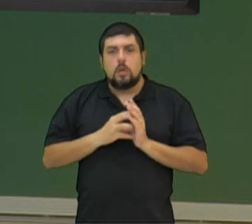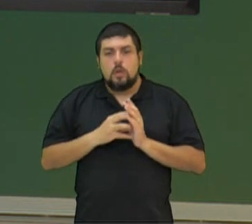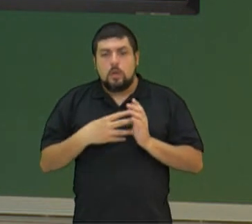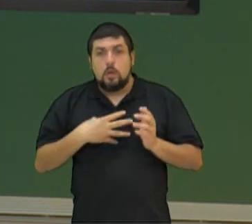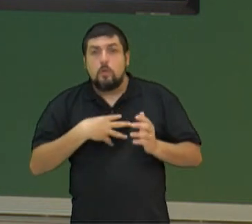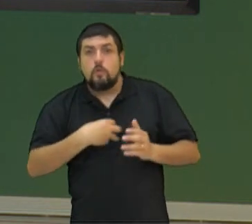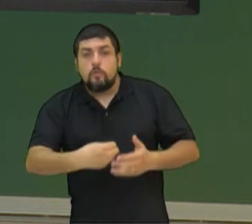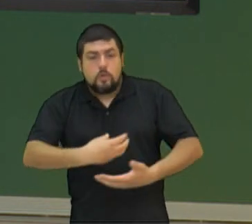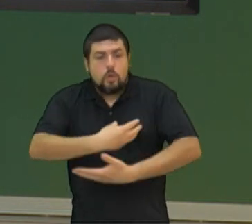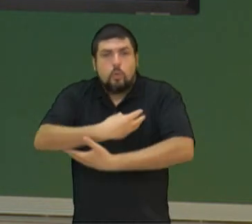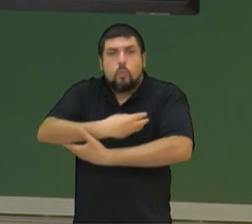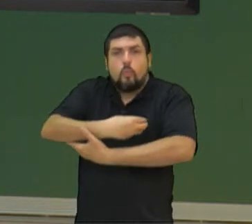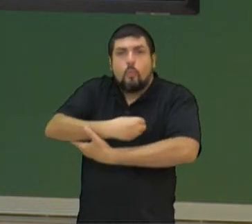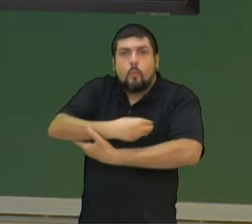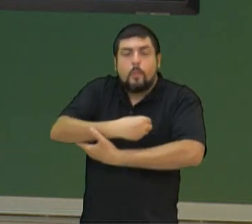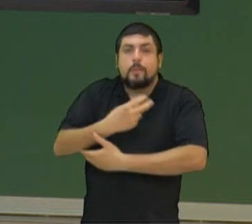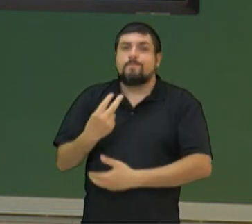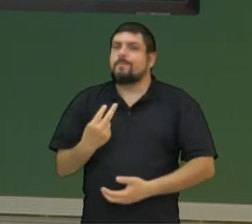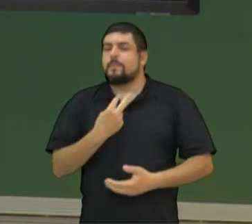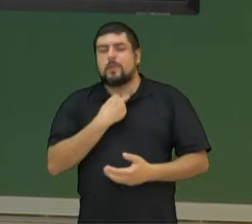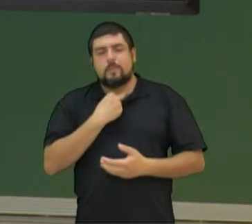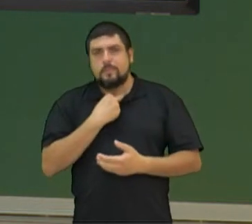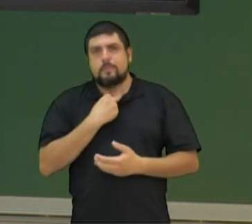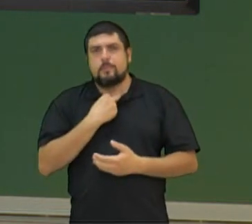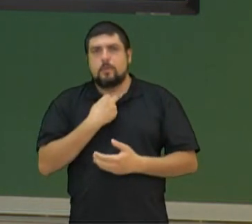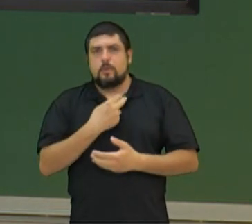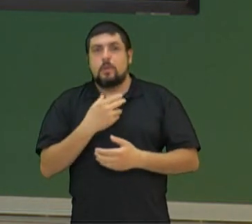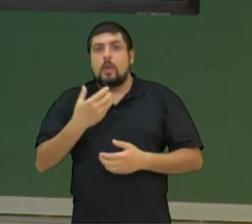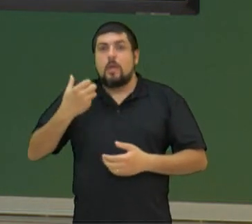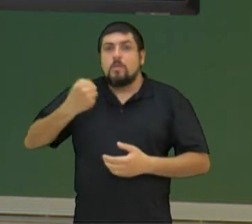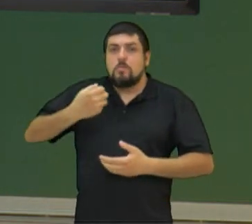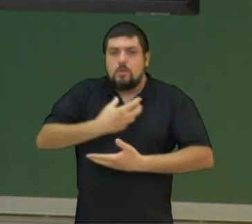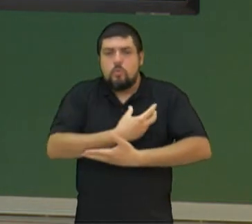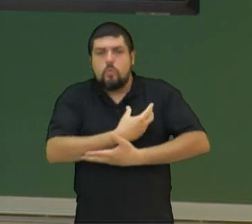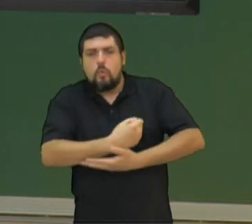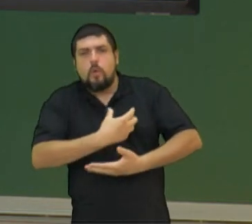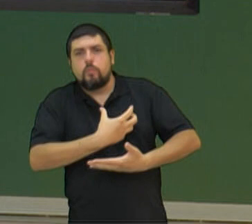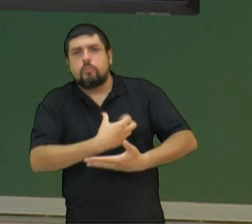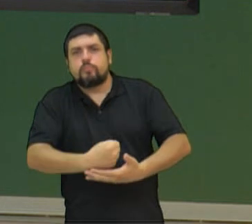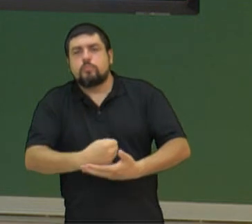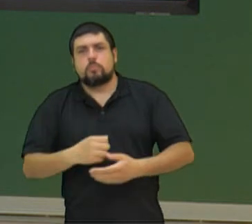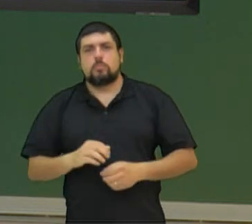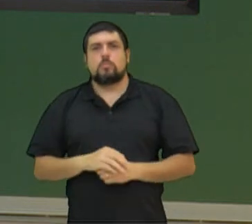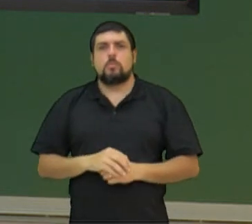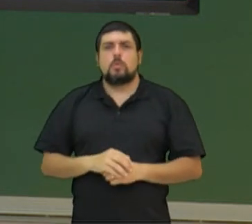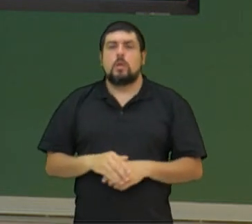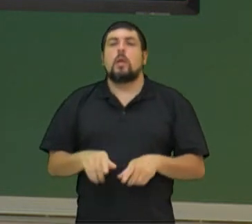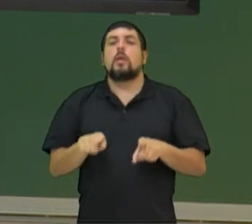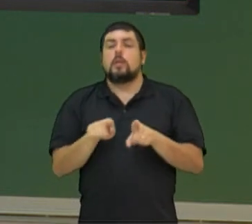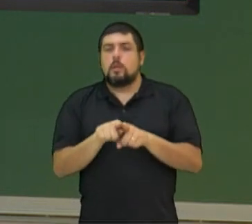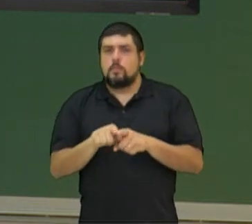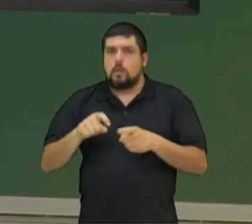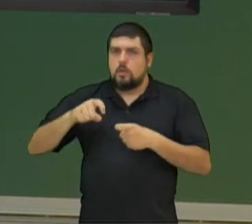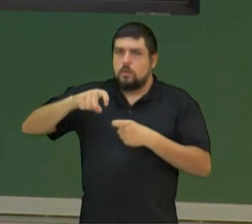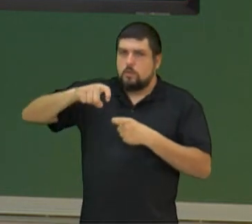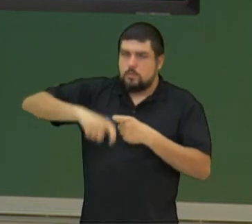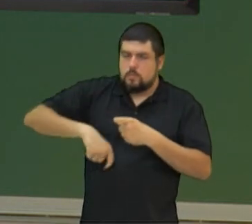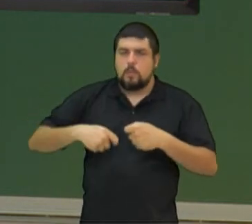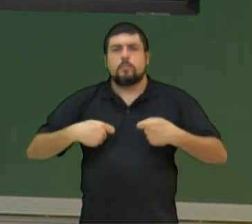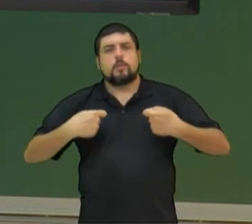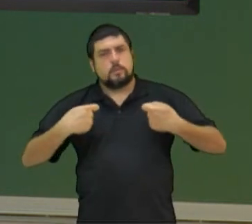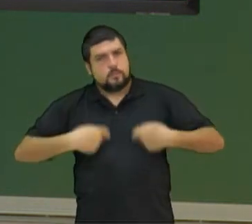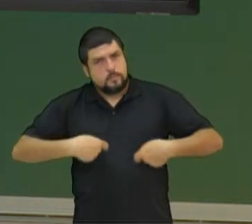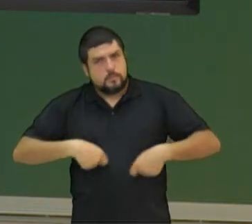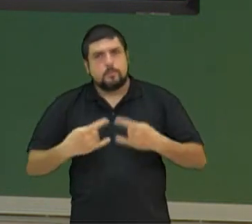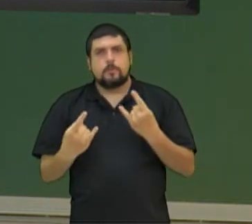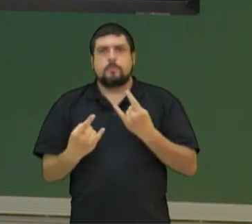materno também passa esse vírus, tá? E claro, nas relações sexuais, né, a camisinha é